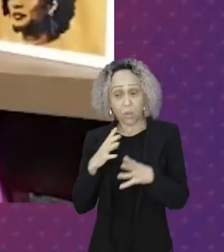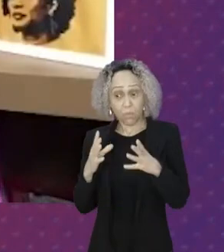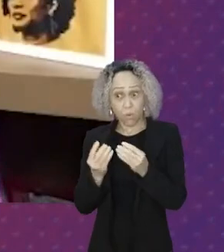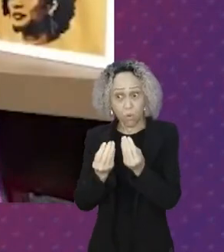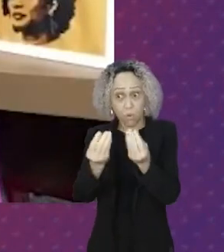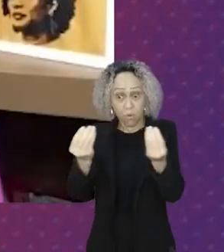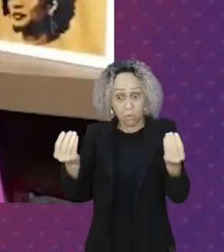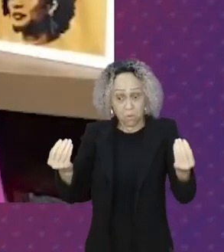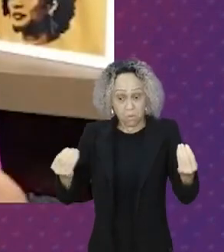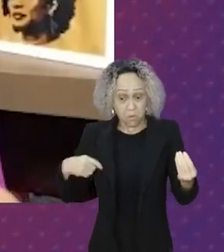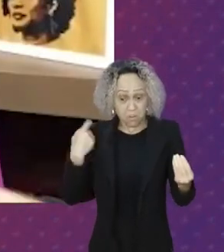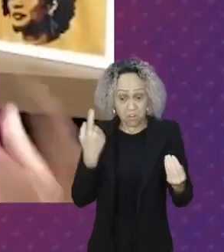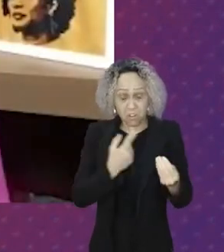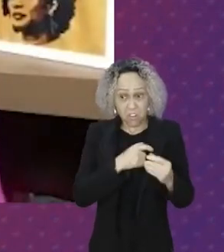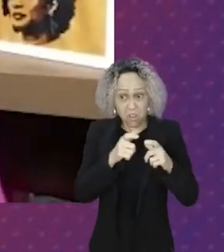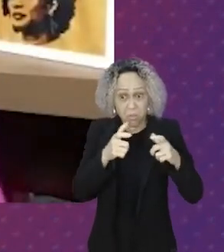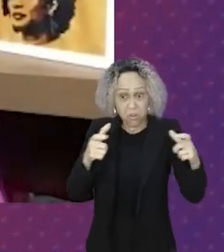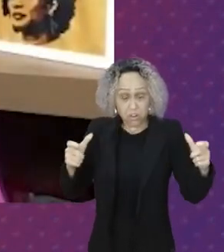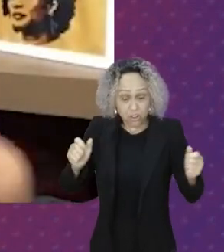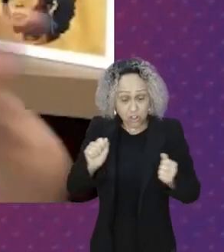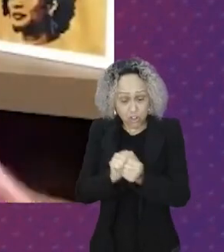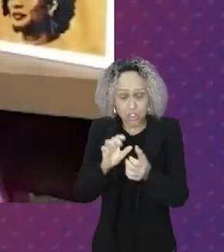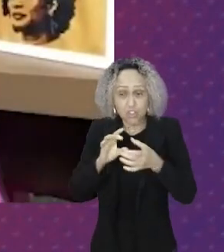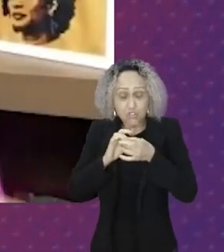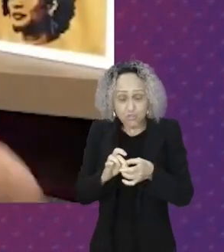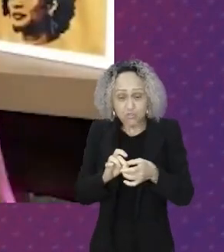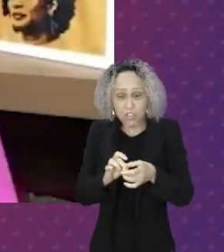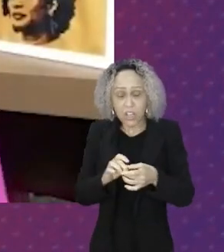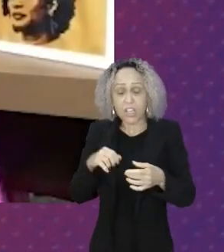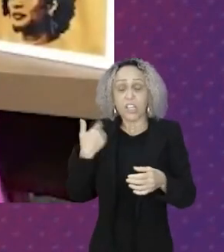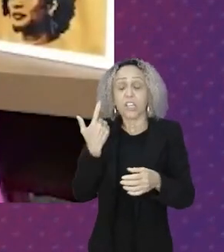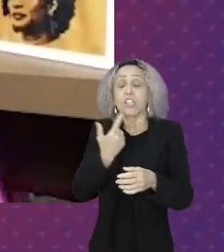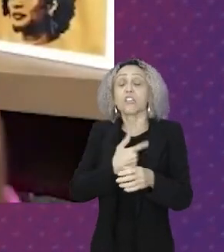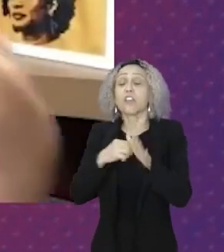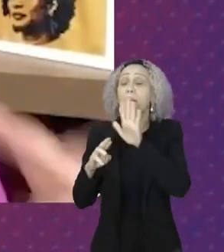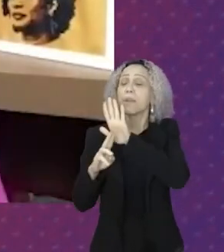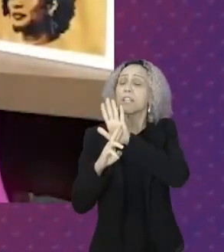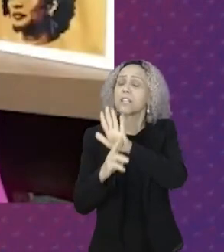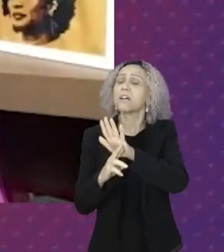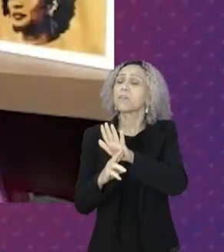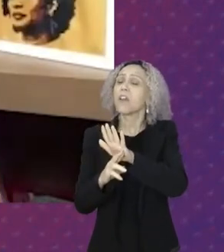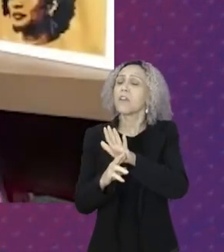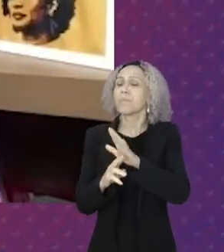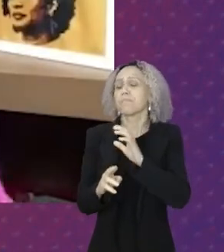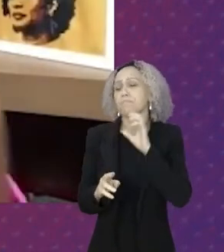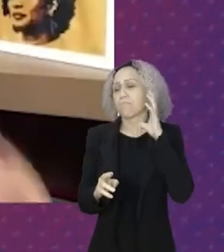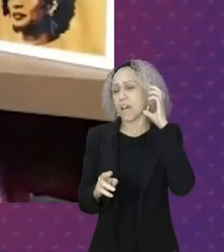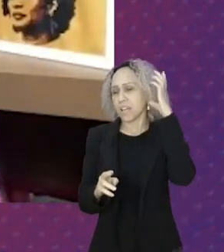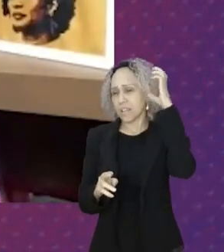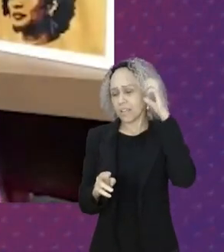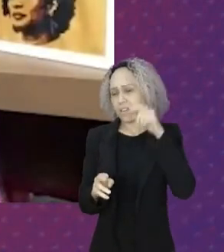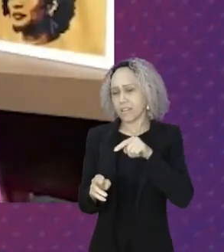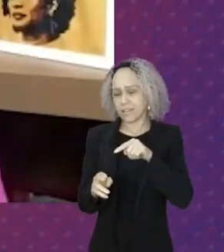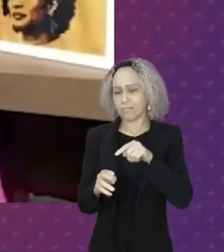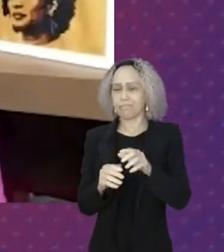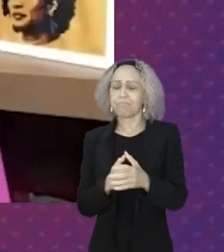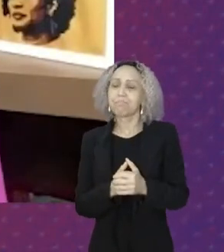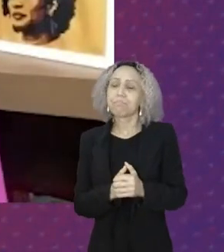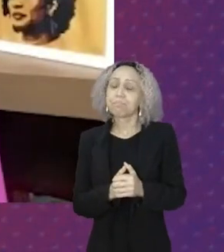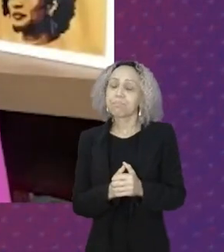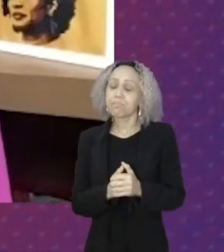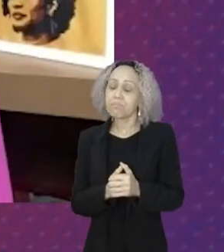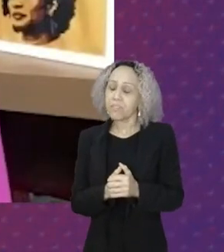nós todas estamos juntas no parlamento, nas ruas, nos roçados, nos campos,